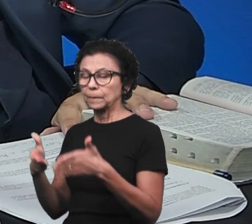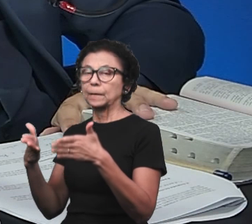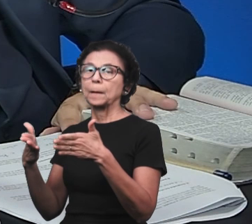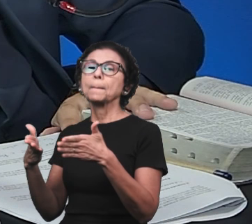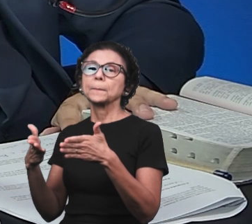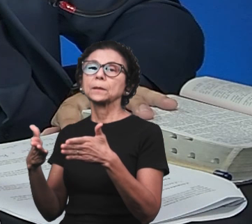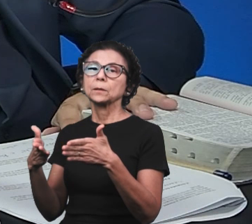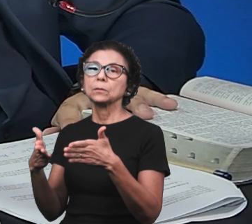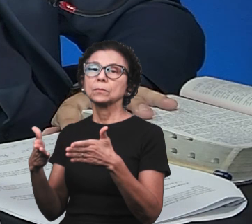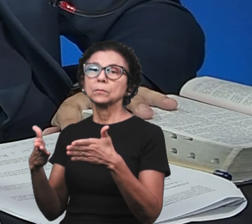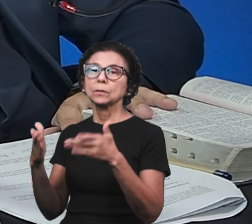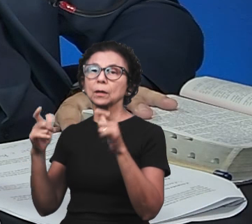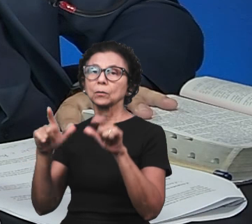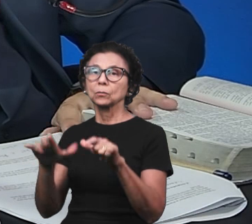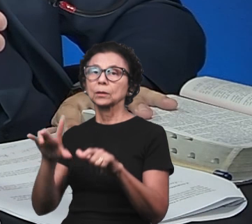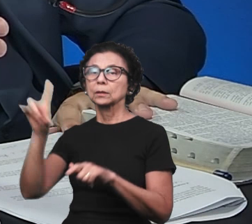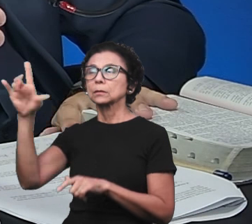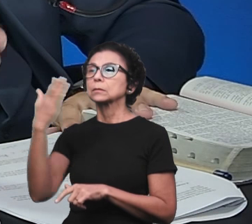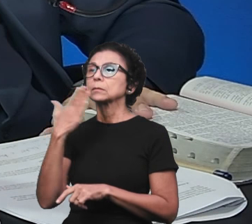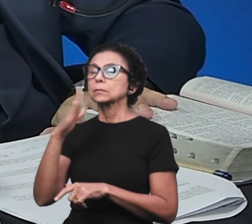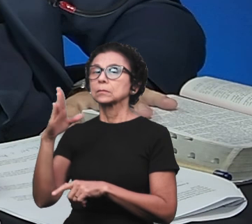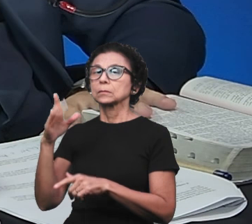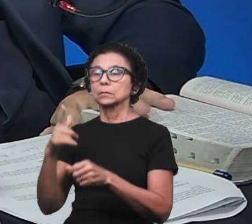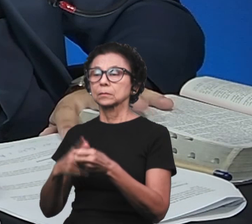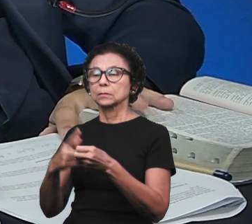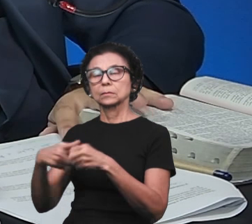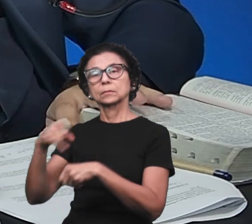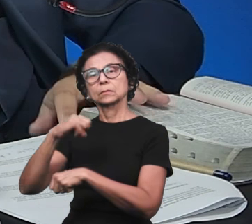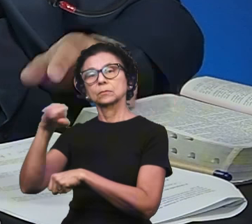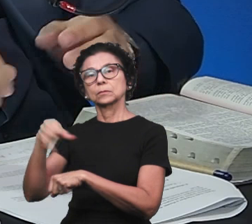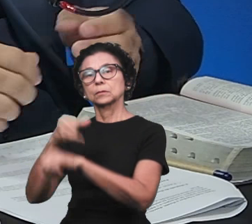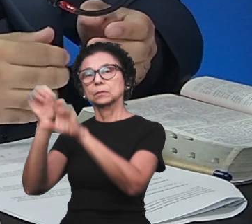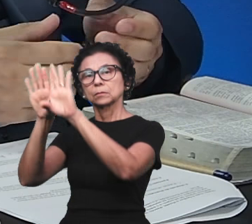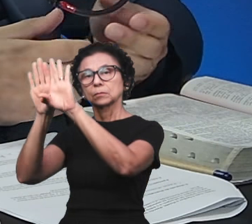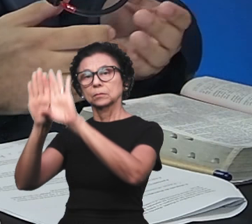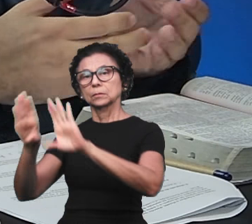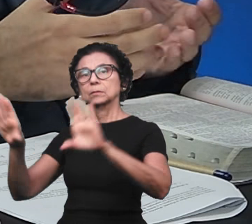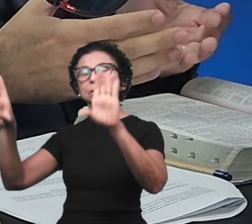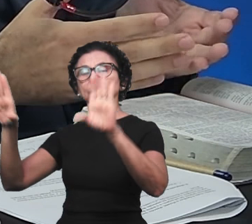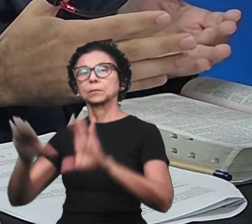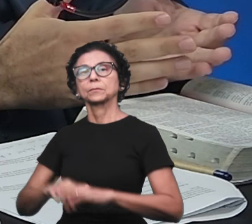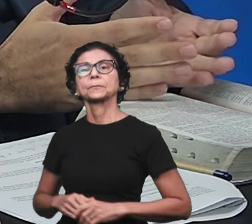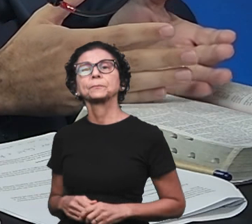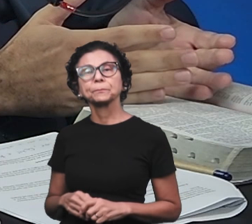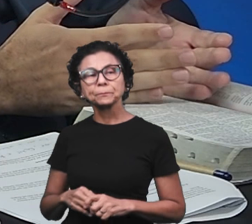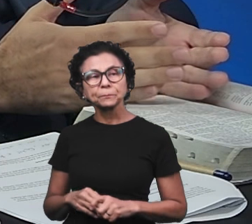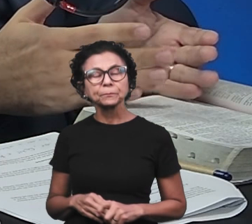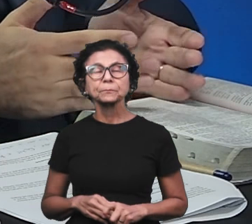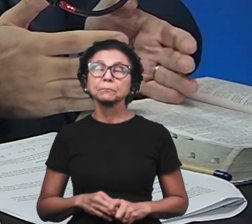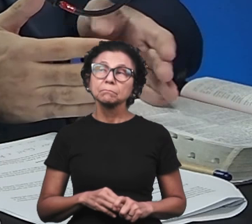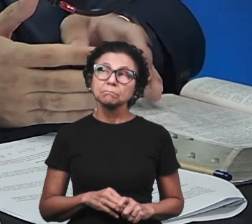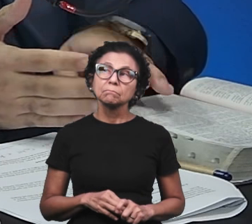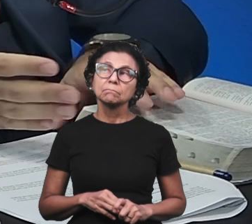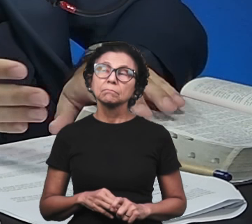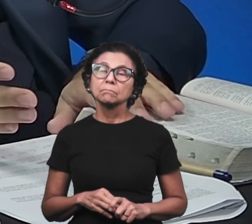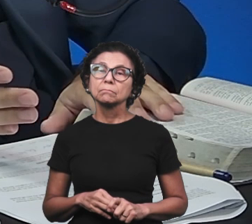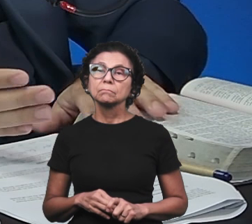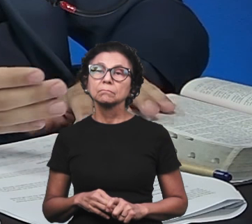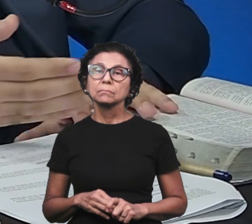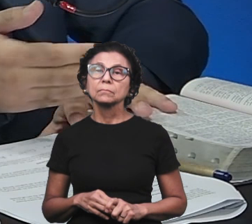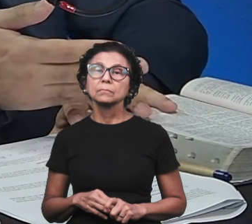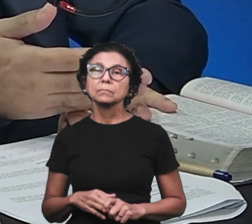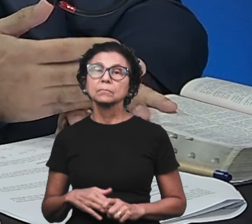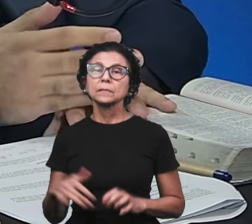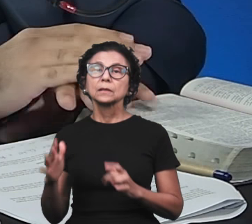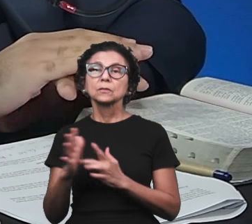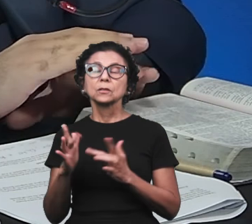terra prometida, que para nós é Jerusalém celestial. E Jesus, ele nos escolheu, nos elegeu para entrar nessa